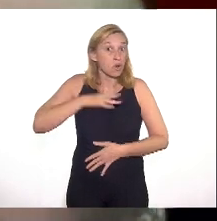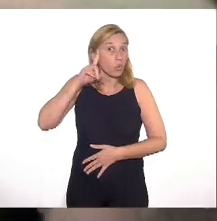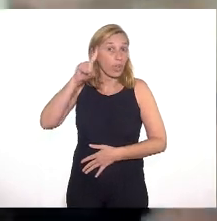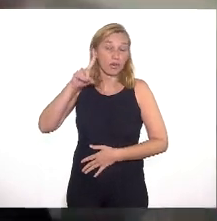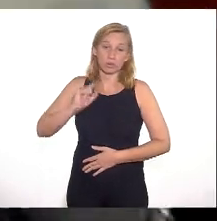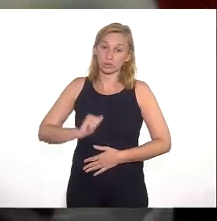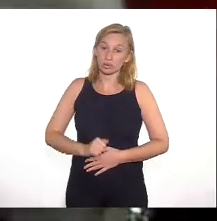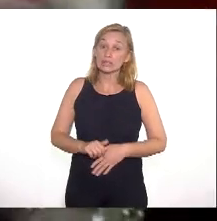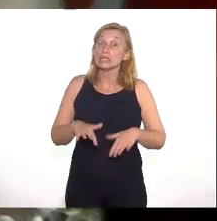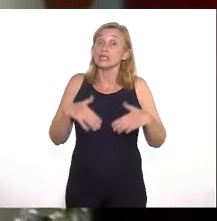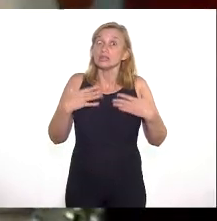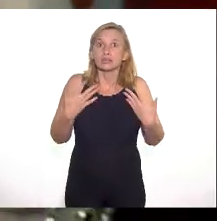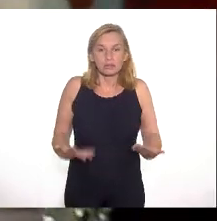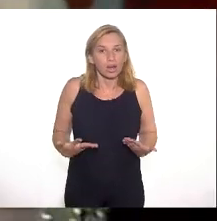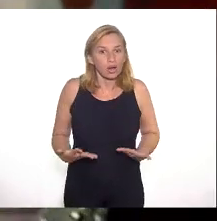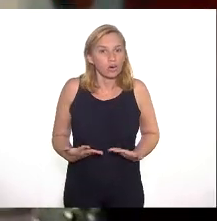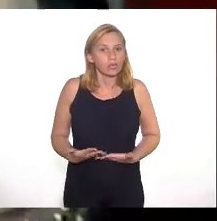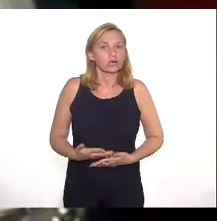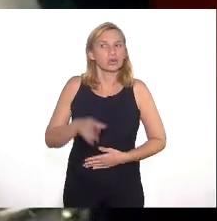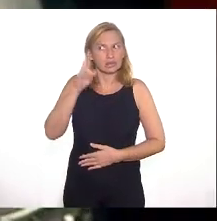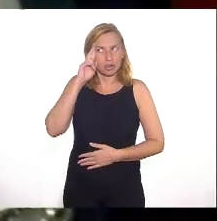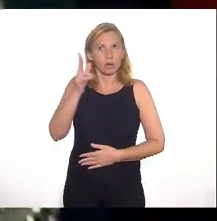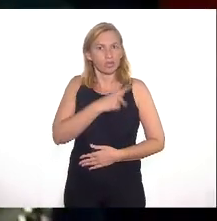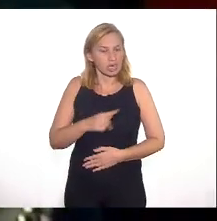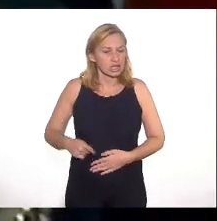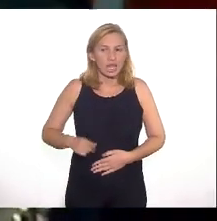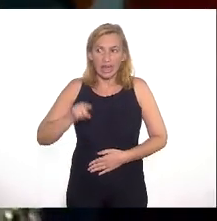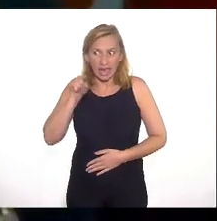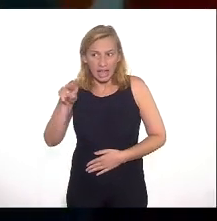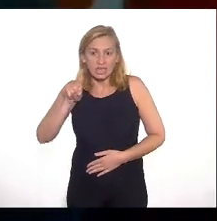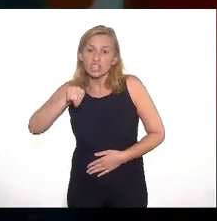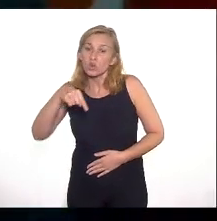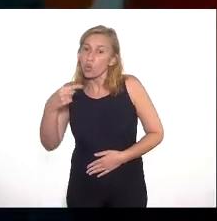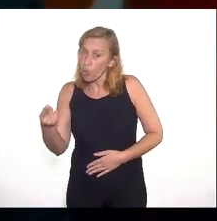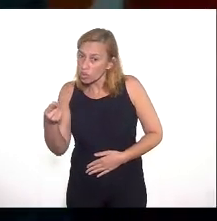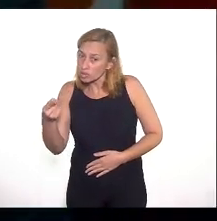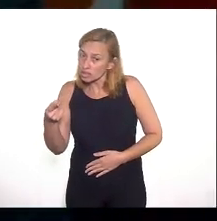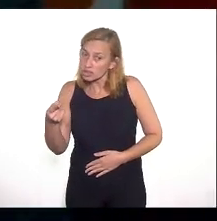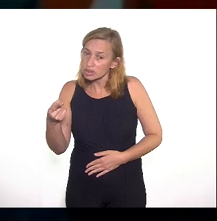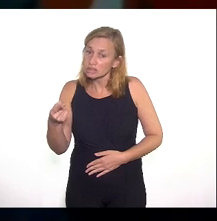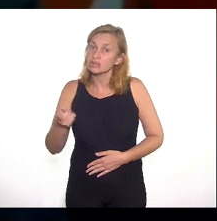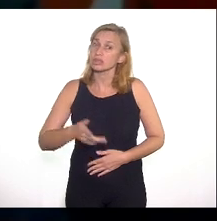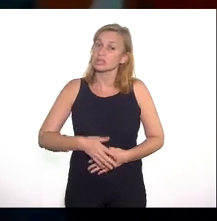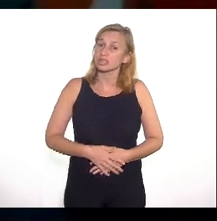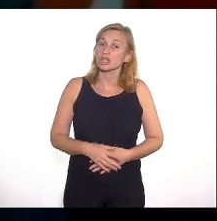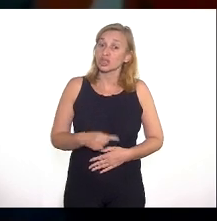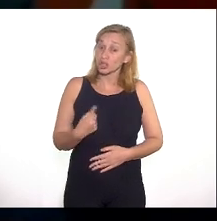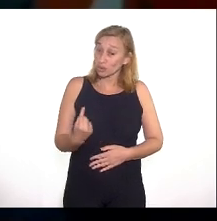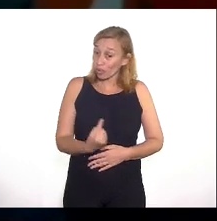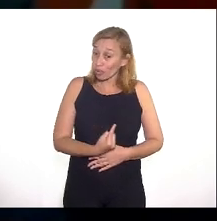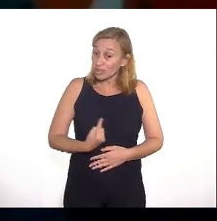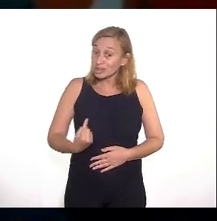céu! Então, senhora presidente, é por essas e outras que a